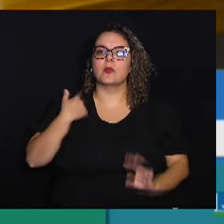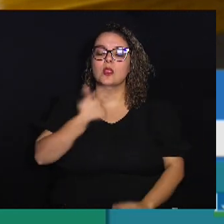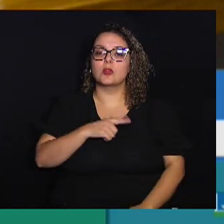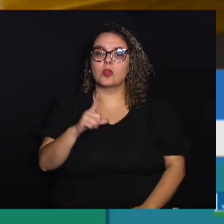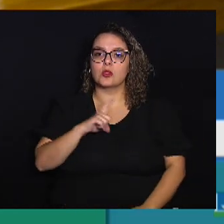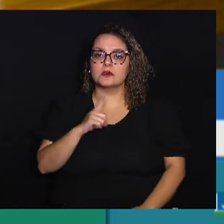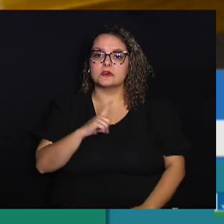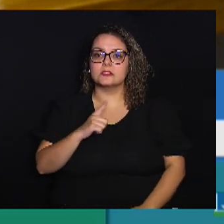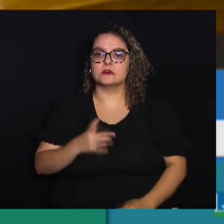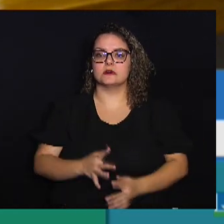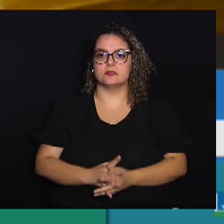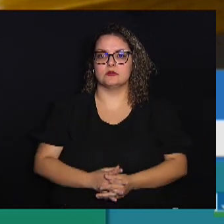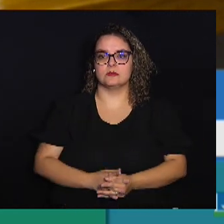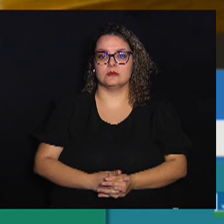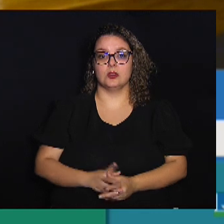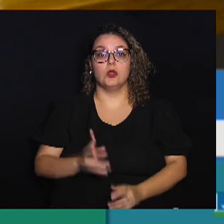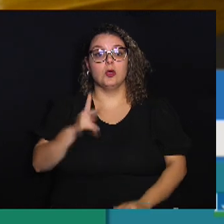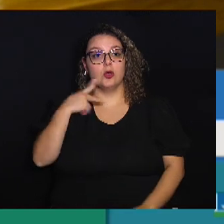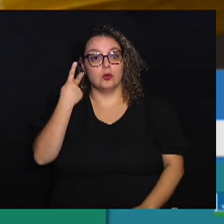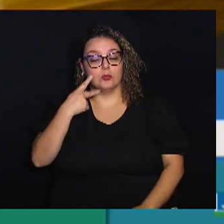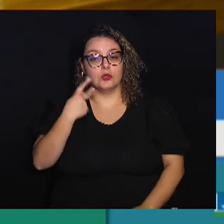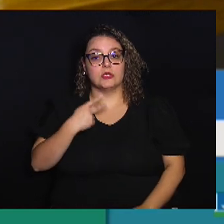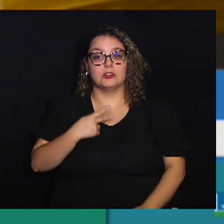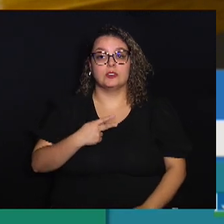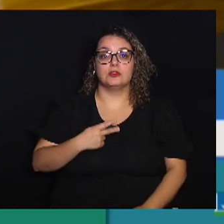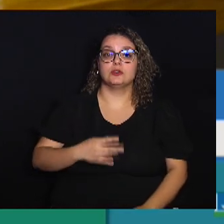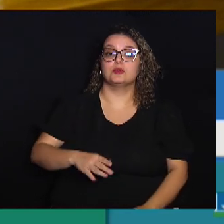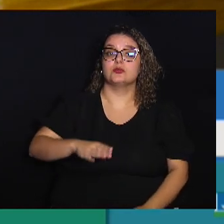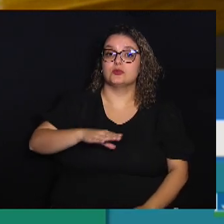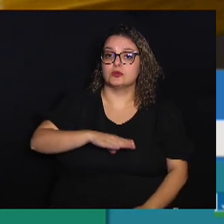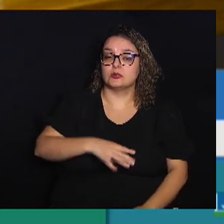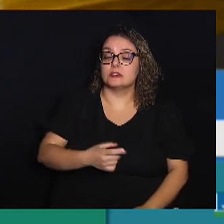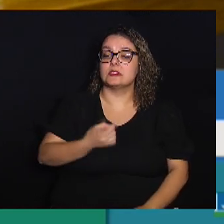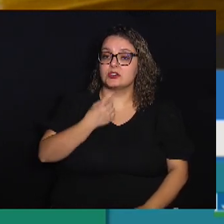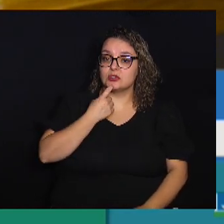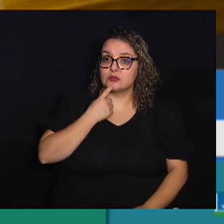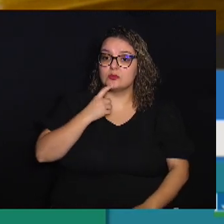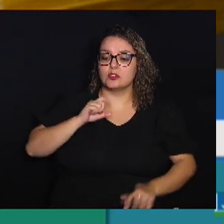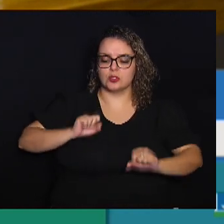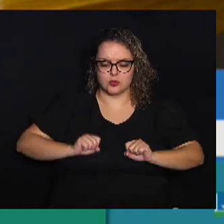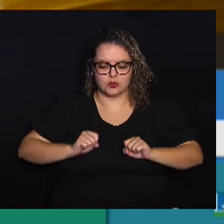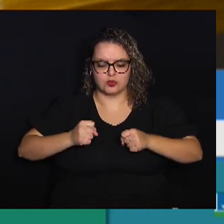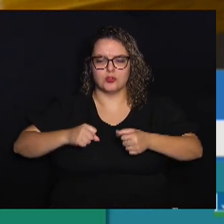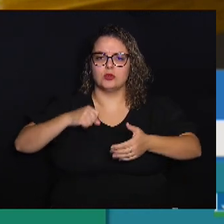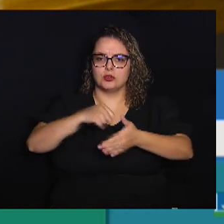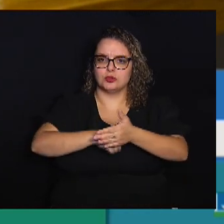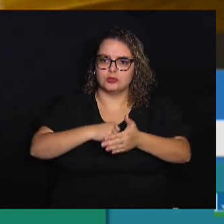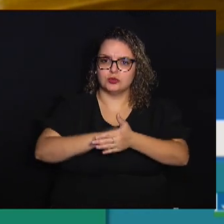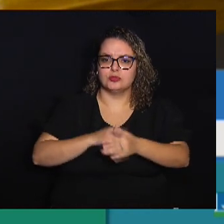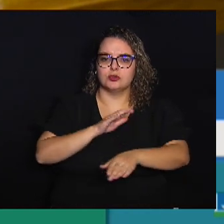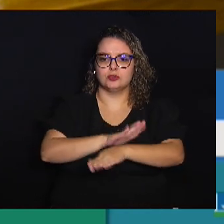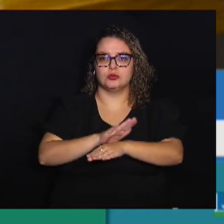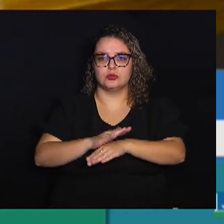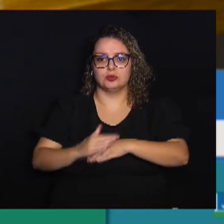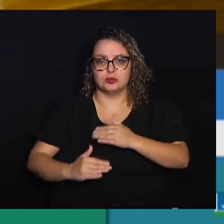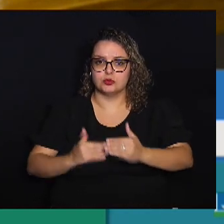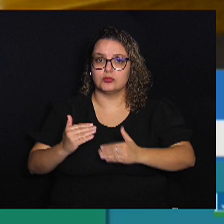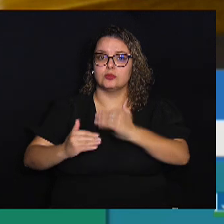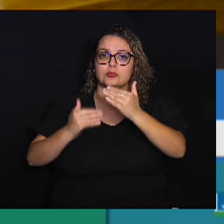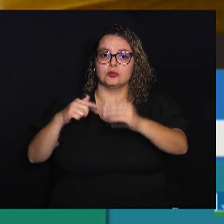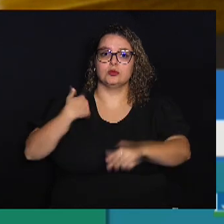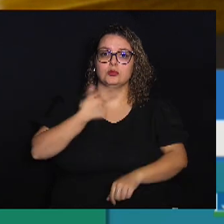temos políticos campineiros que lutaram e ajudaram na construção do nosso